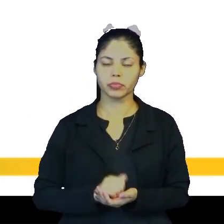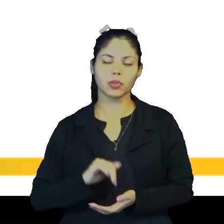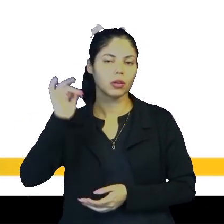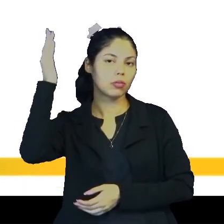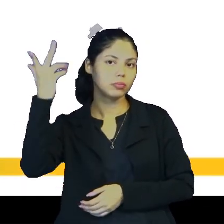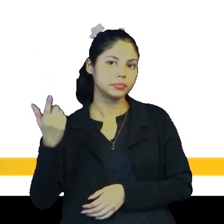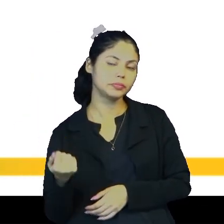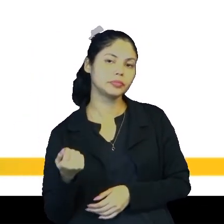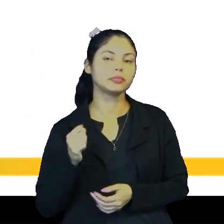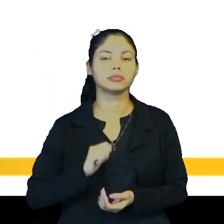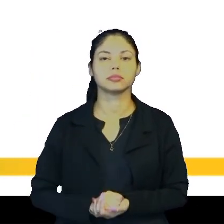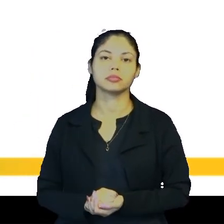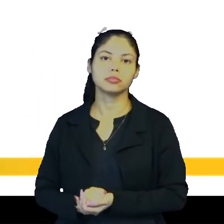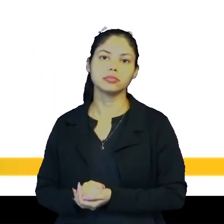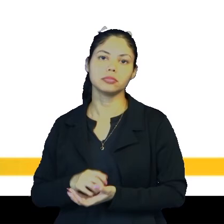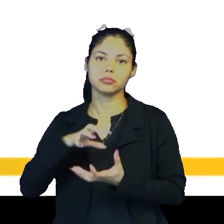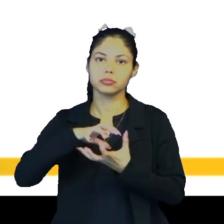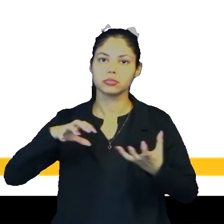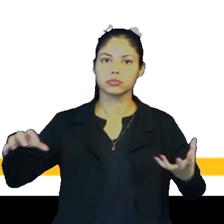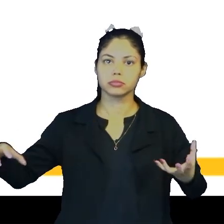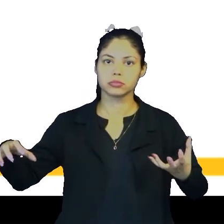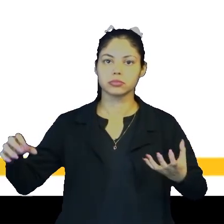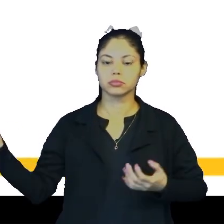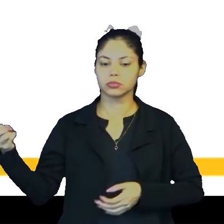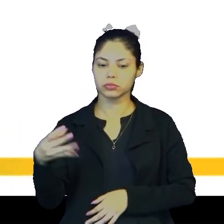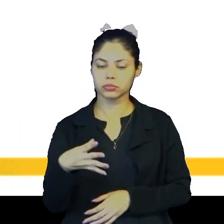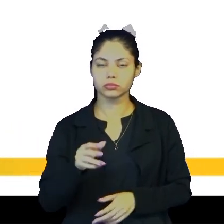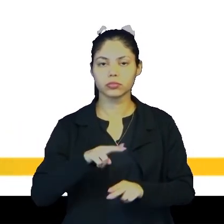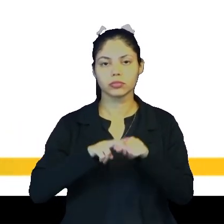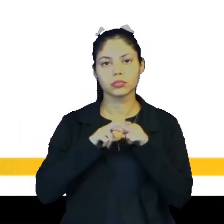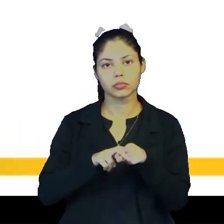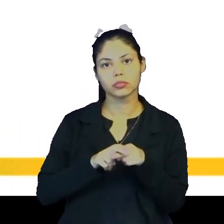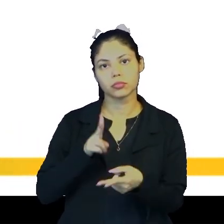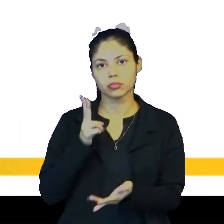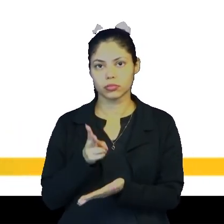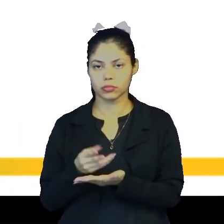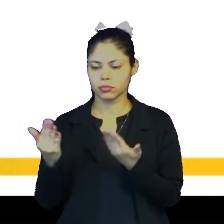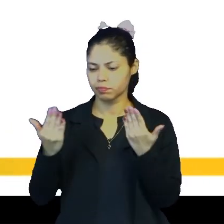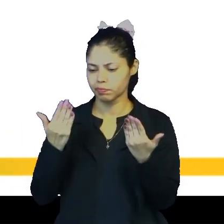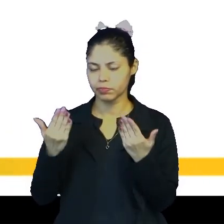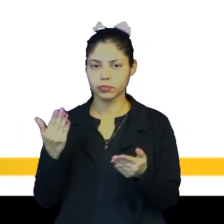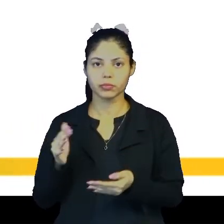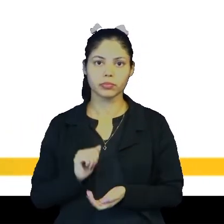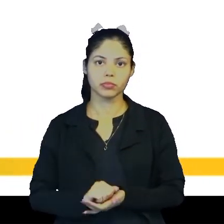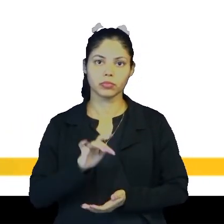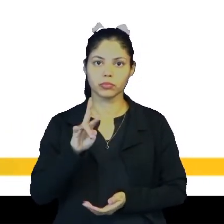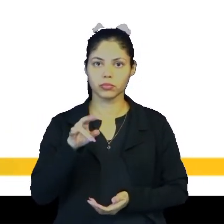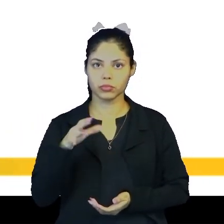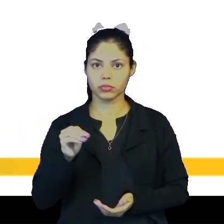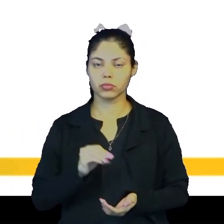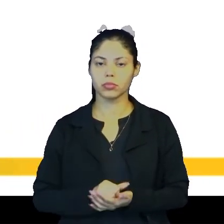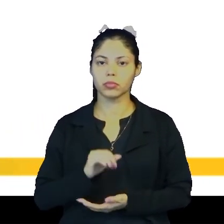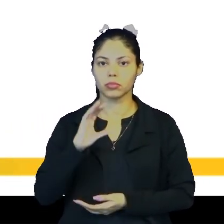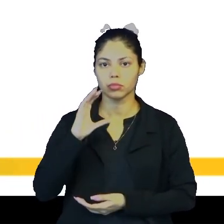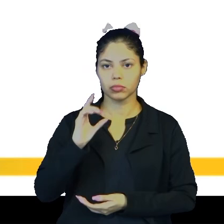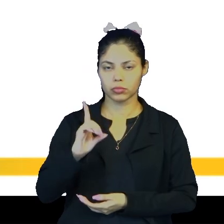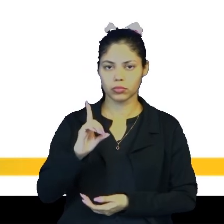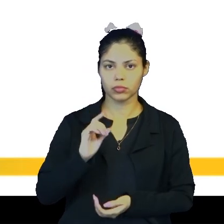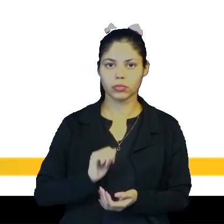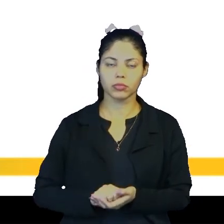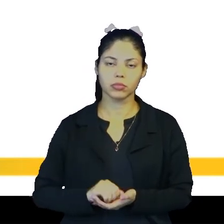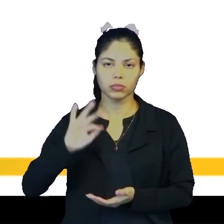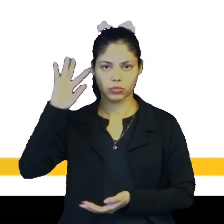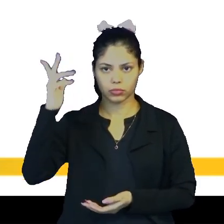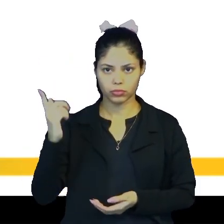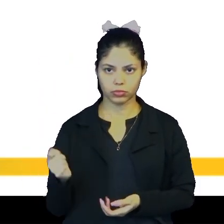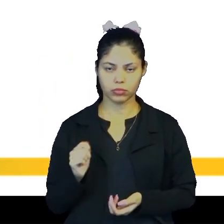C. A África é um continente novo e por isso está sendo associado a um berço. Ou letra D.